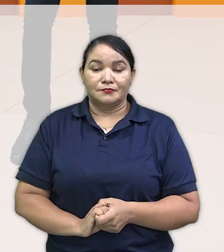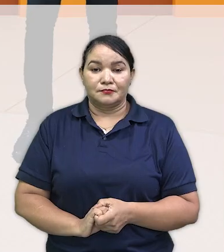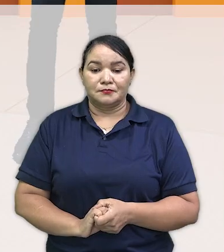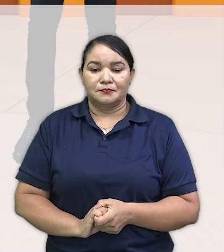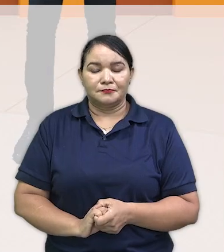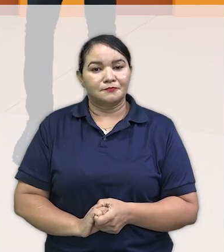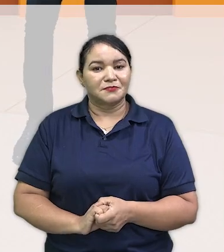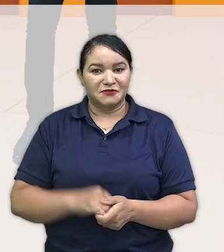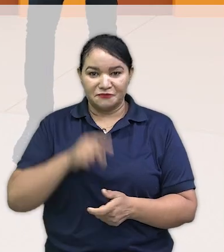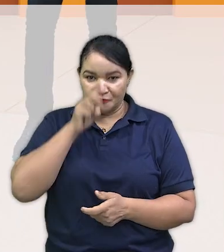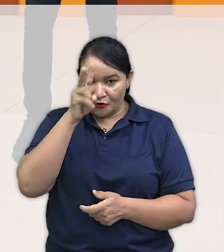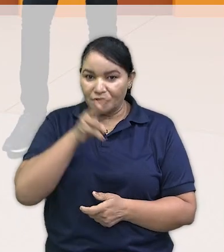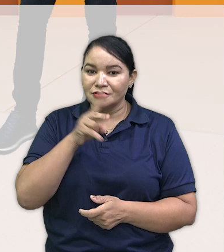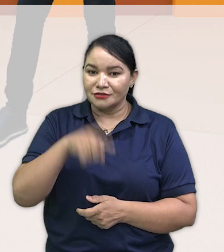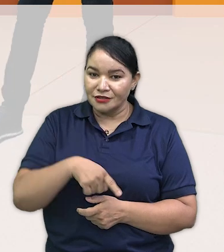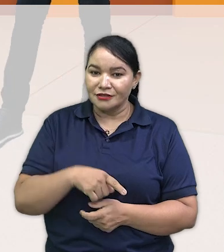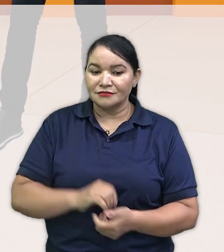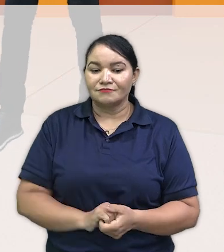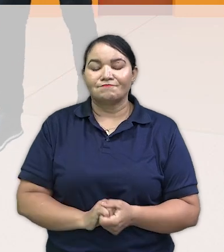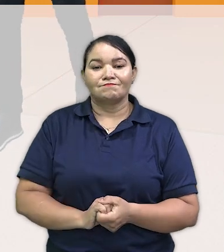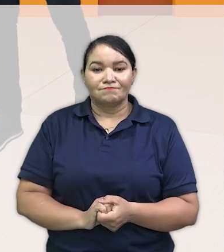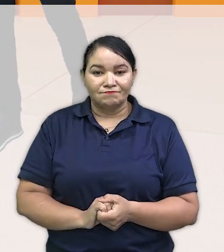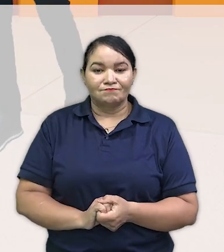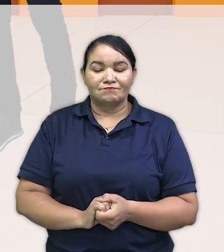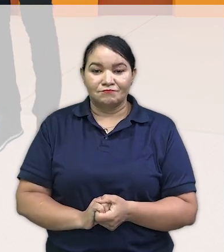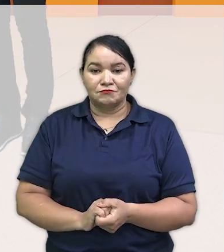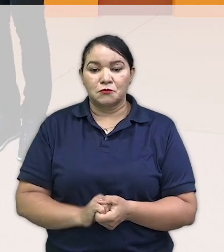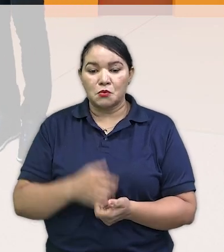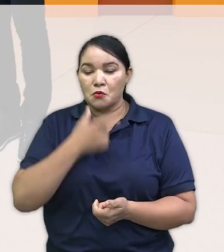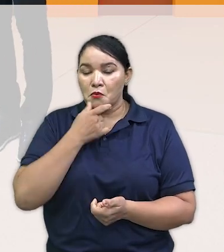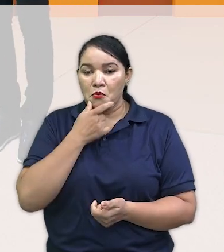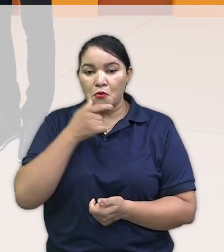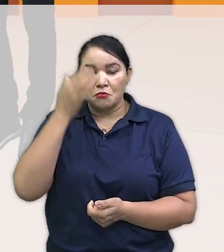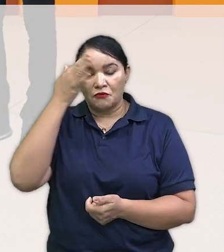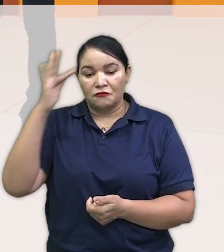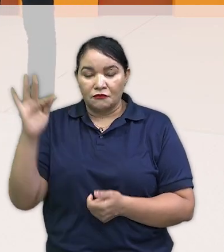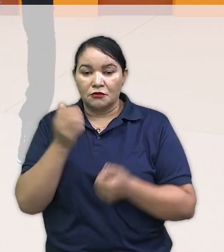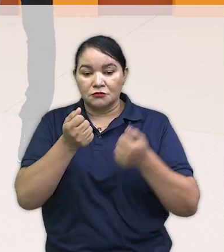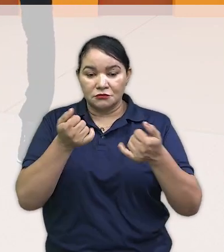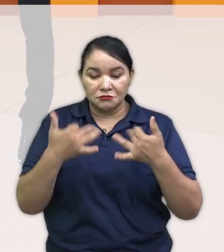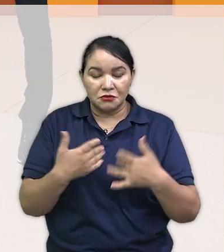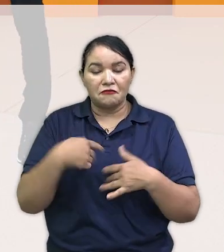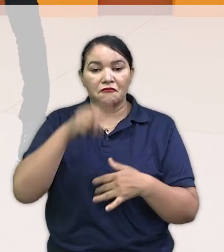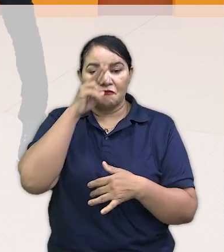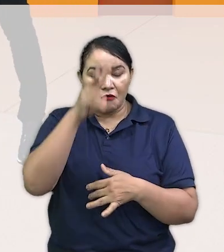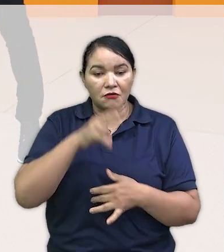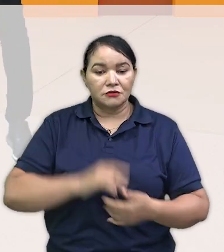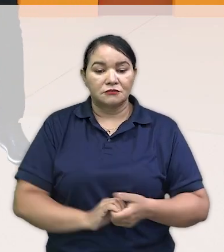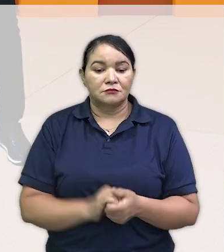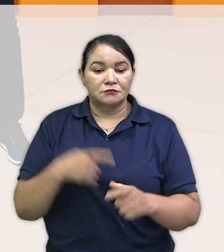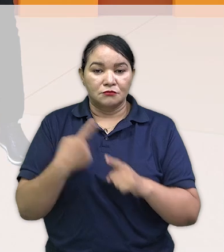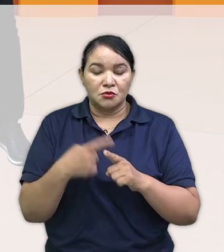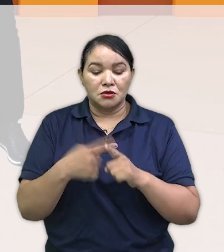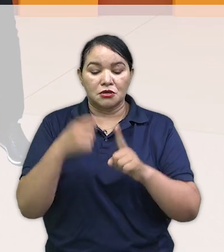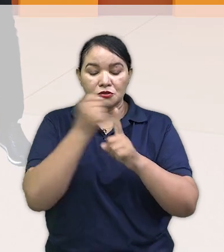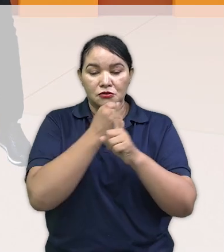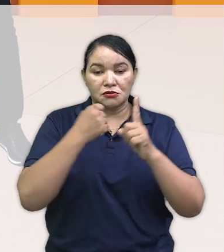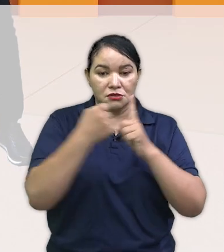Eita, gente, é forte, hein? É forte o que o Bobbio fala para a gente. Uma sociedade de